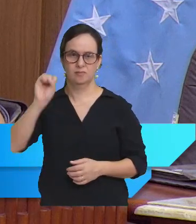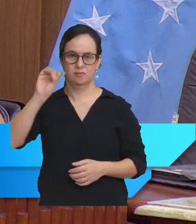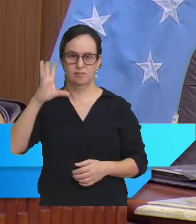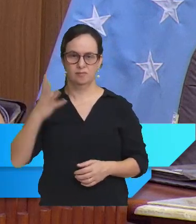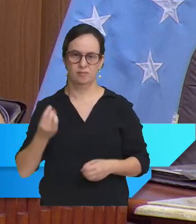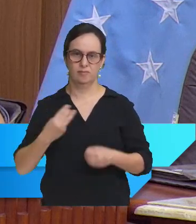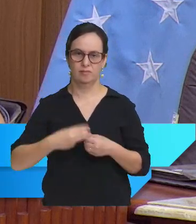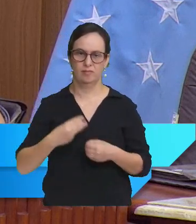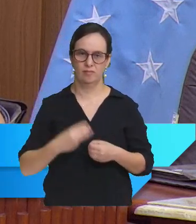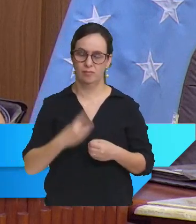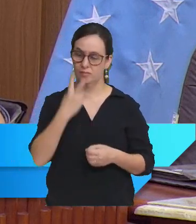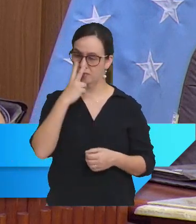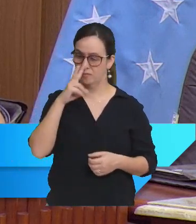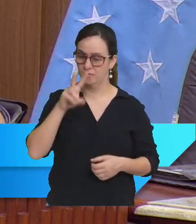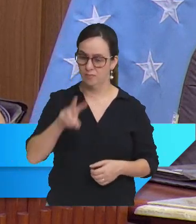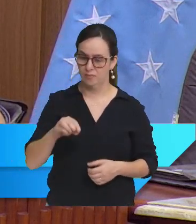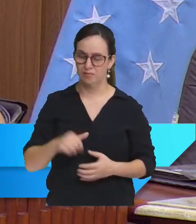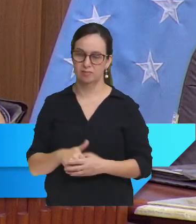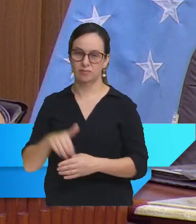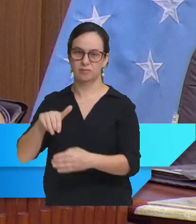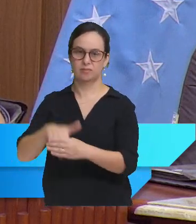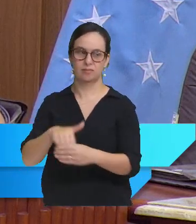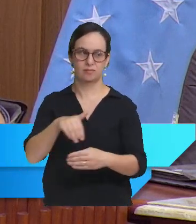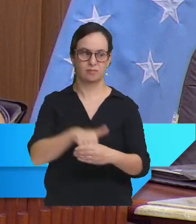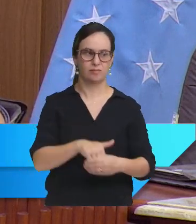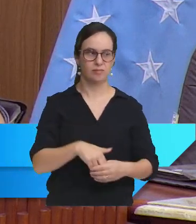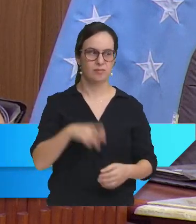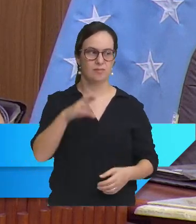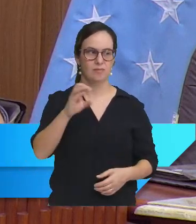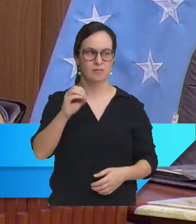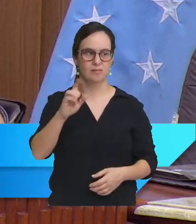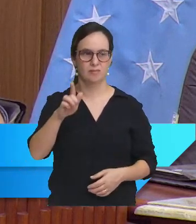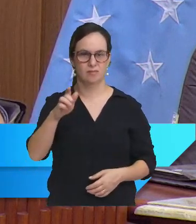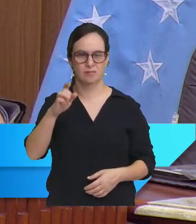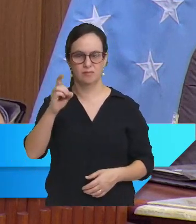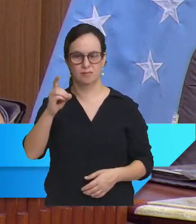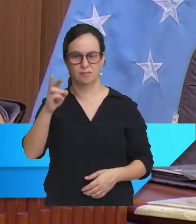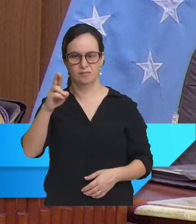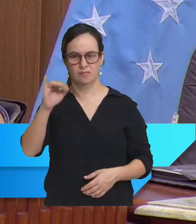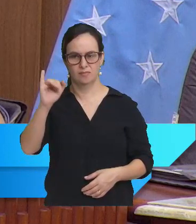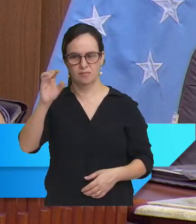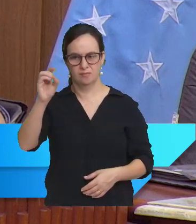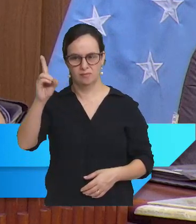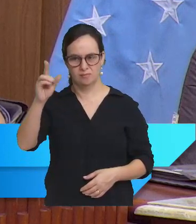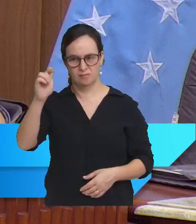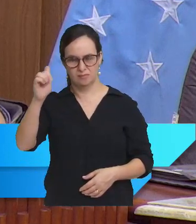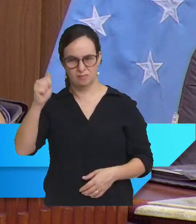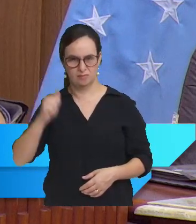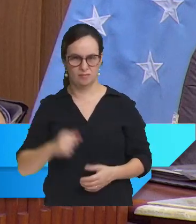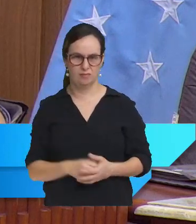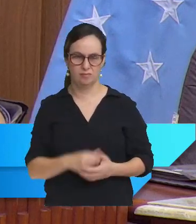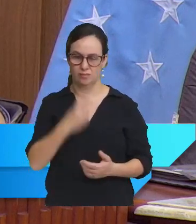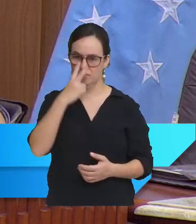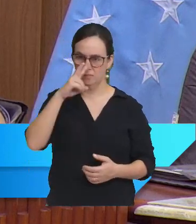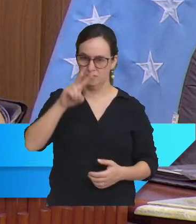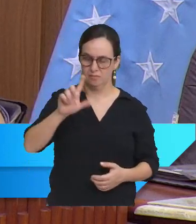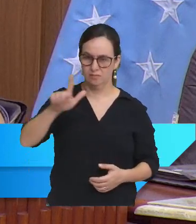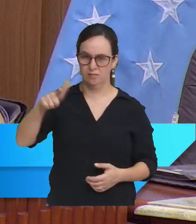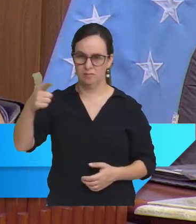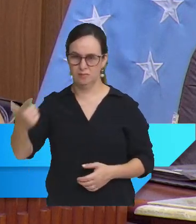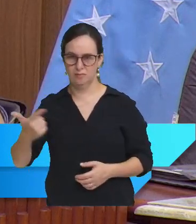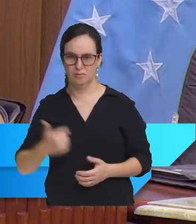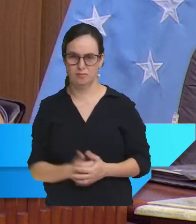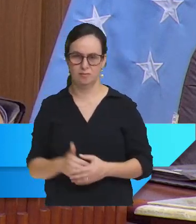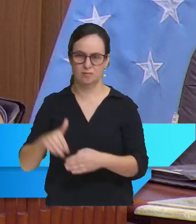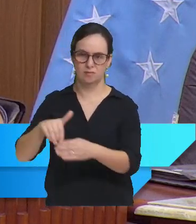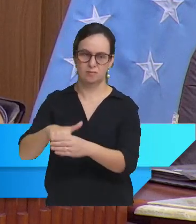olhar para a votação do governador Rodrigo Garcia. Vamos olhar para a votação do Bragato. Vamos olhar para a votação que aconteceu aqui em nossa